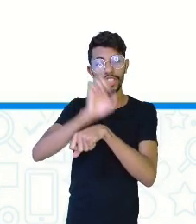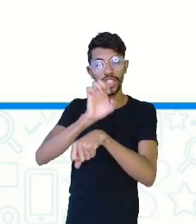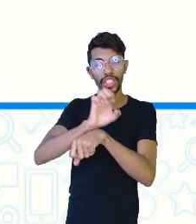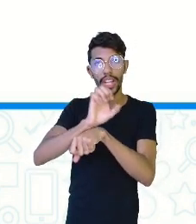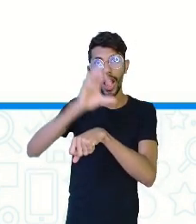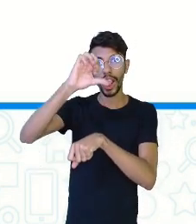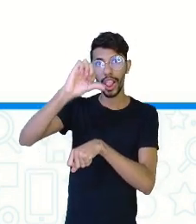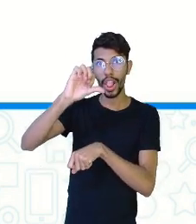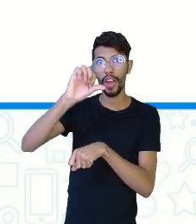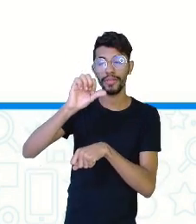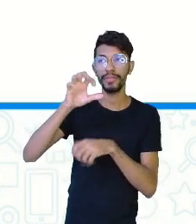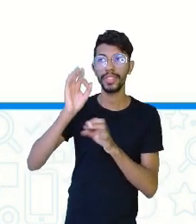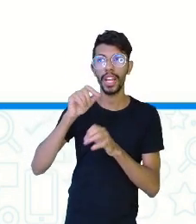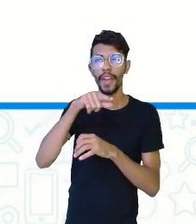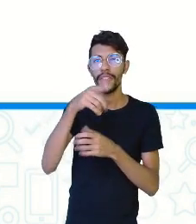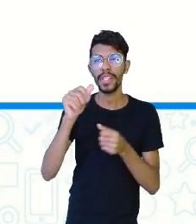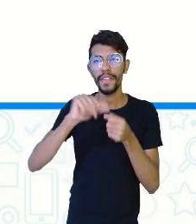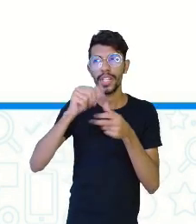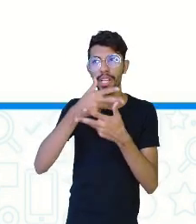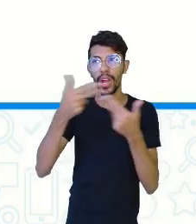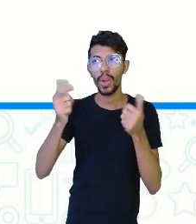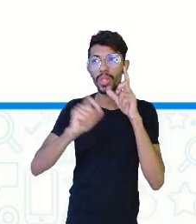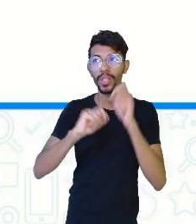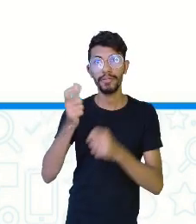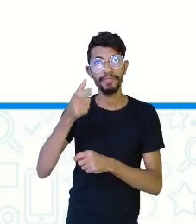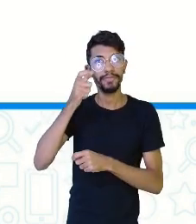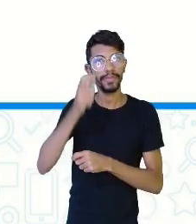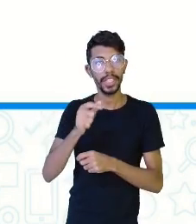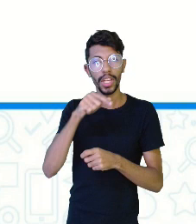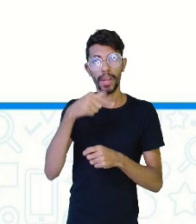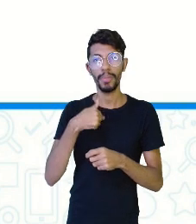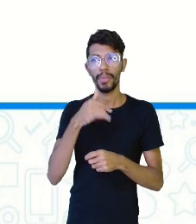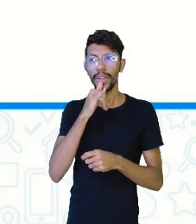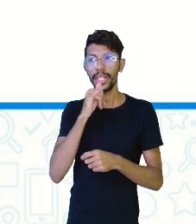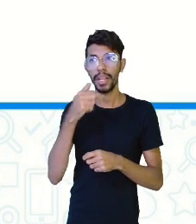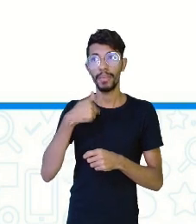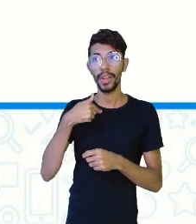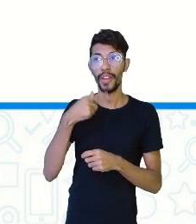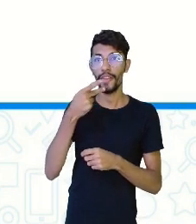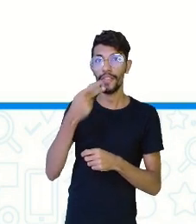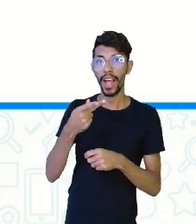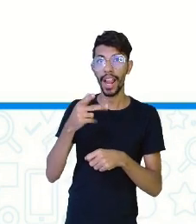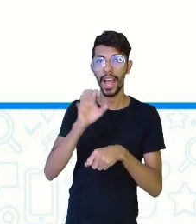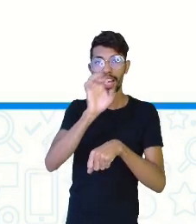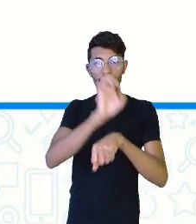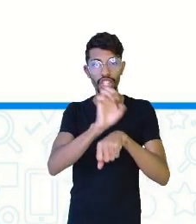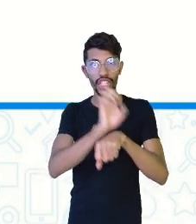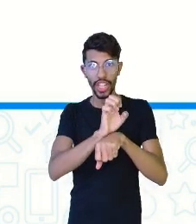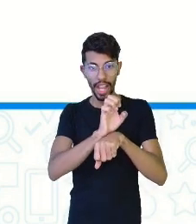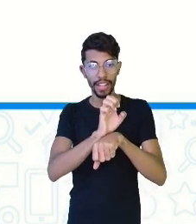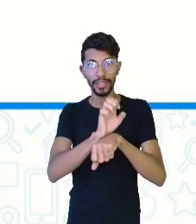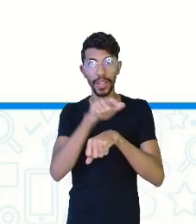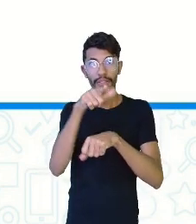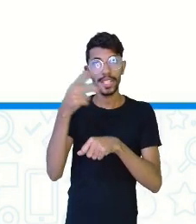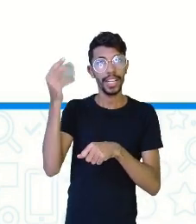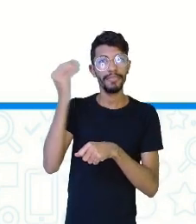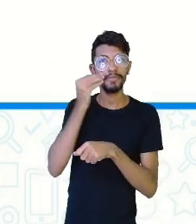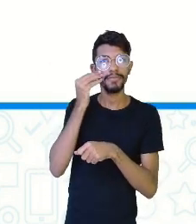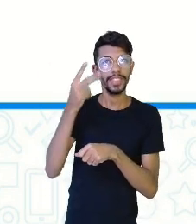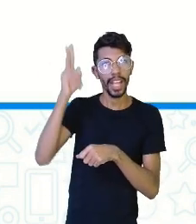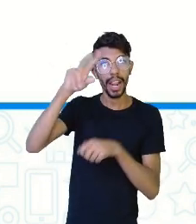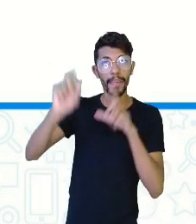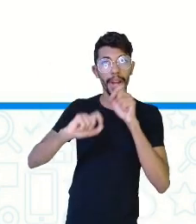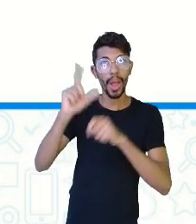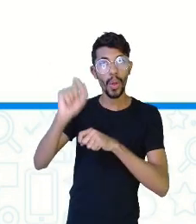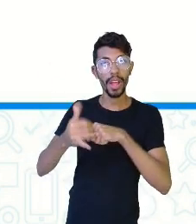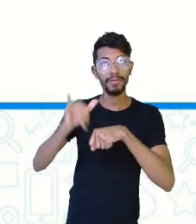bem interessante, tá certo? Eu vou dizendo o estado e você vai tentando lembrar da capital. Será que você lembra da aula anterior? Eu hoje